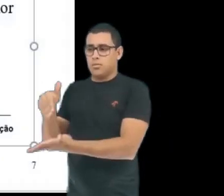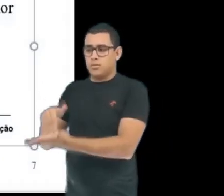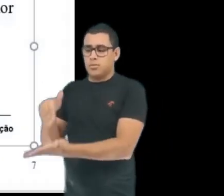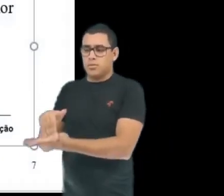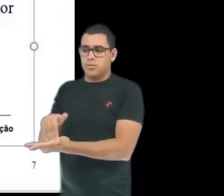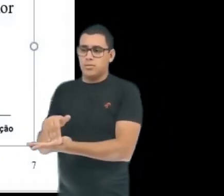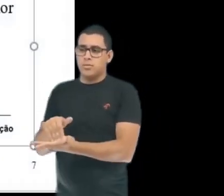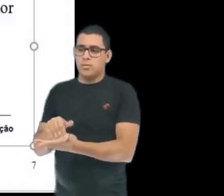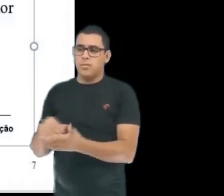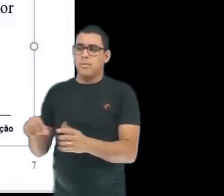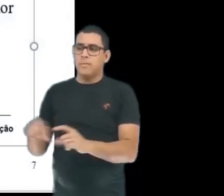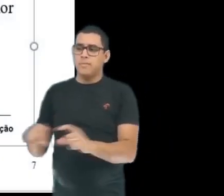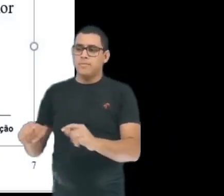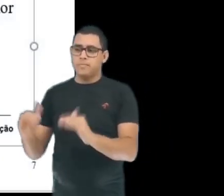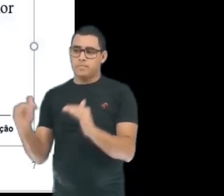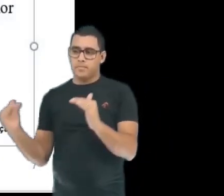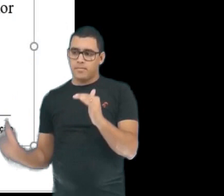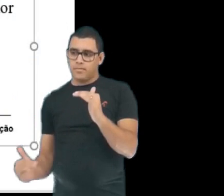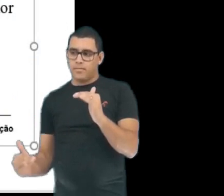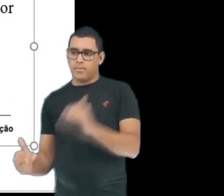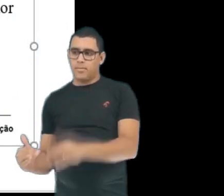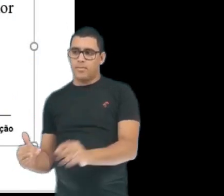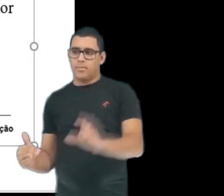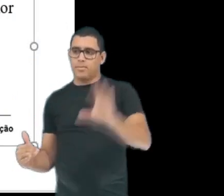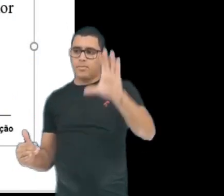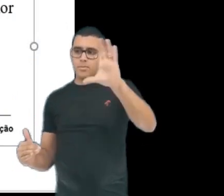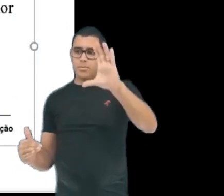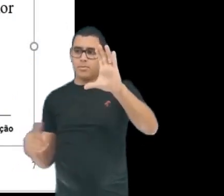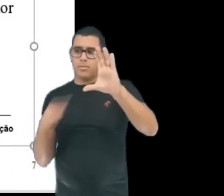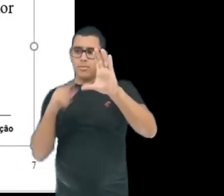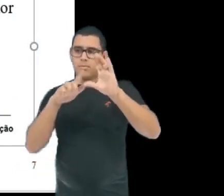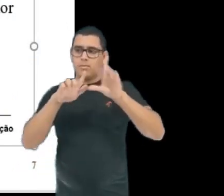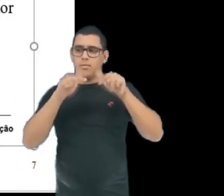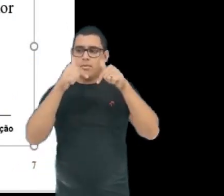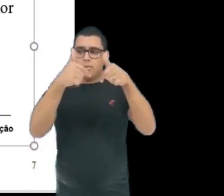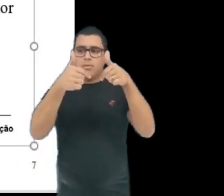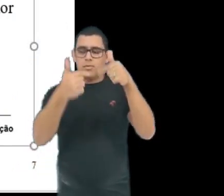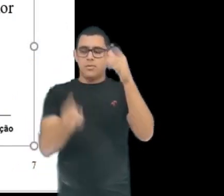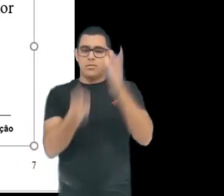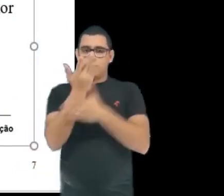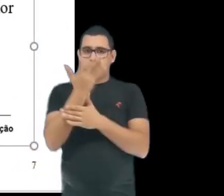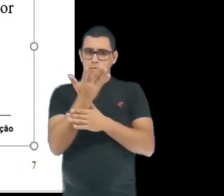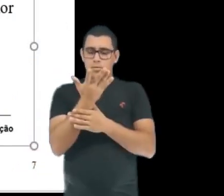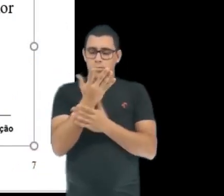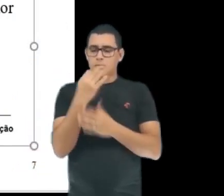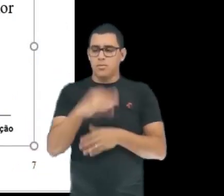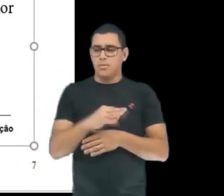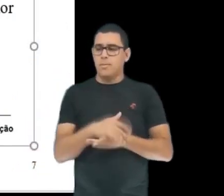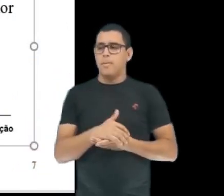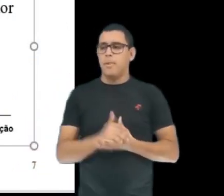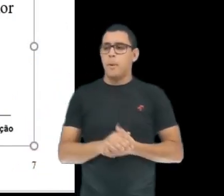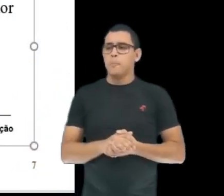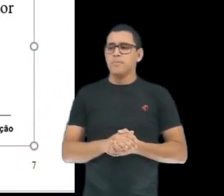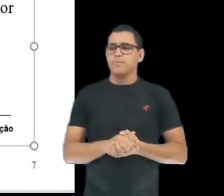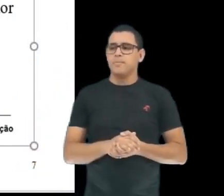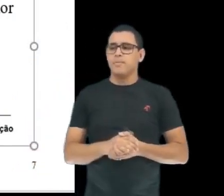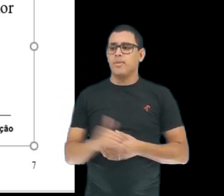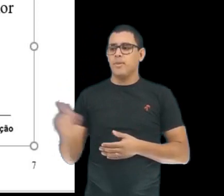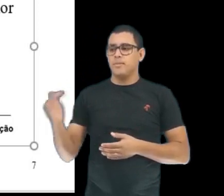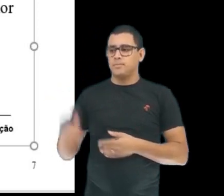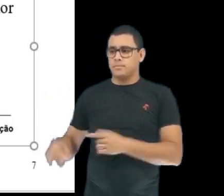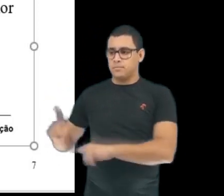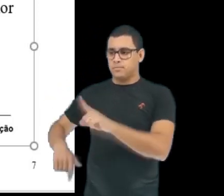O que foi gerado no final, ele está em um nível inferior ao dos reagentes, certo?